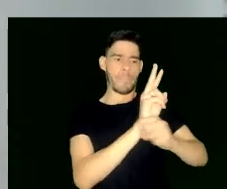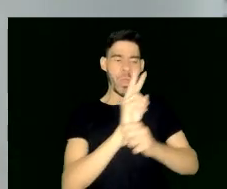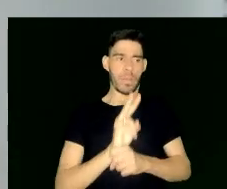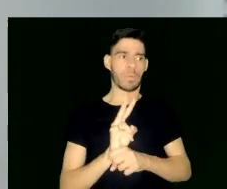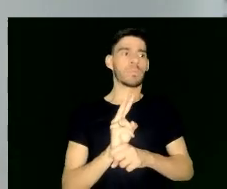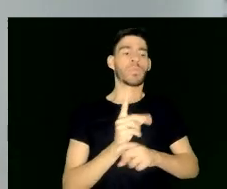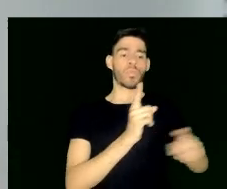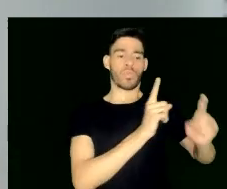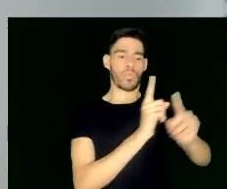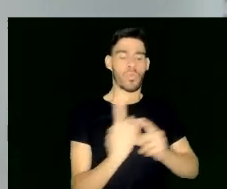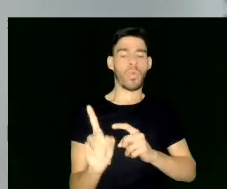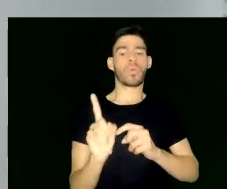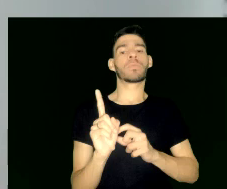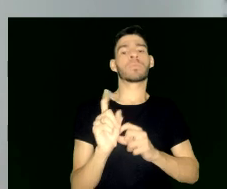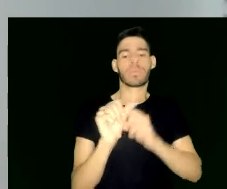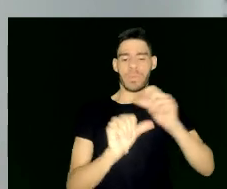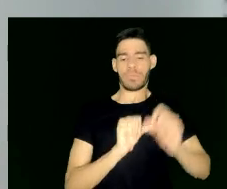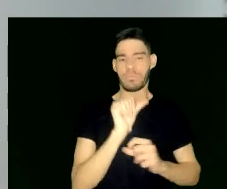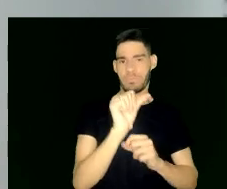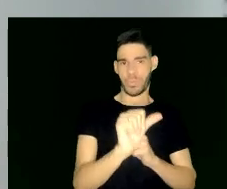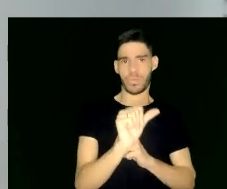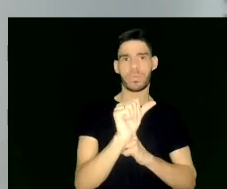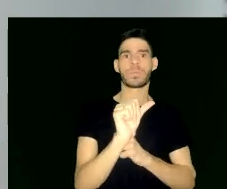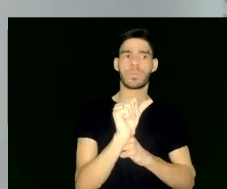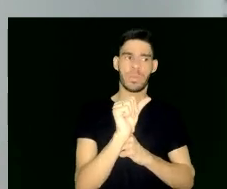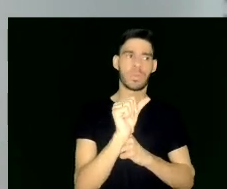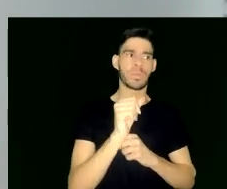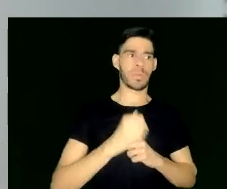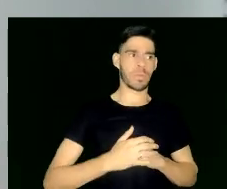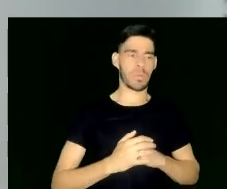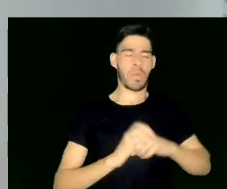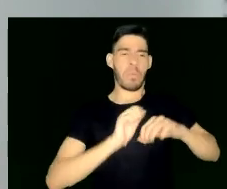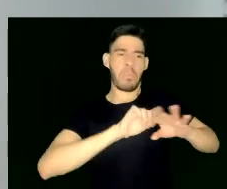se proteja contra alguma grande